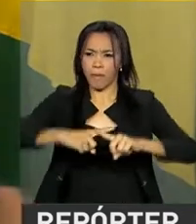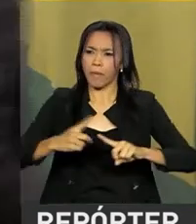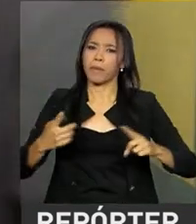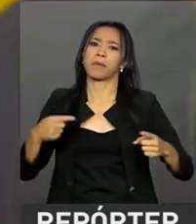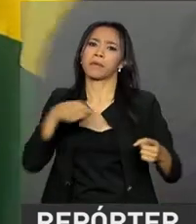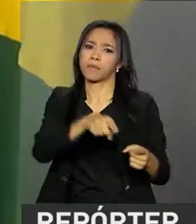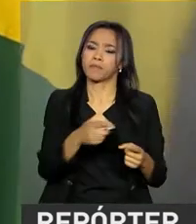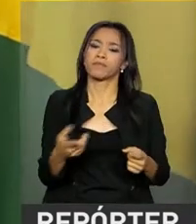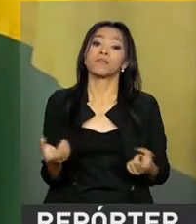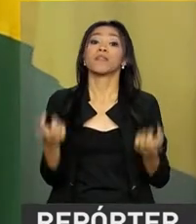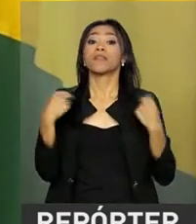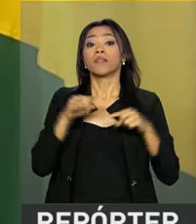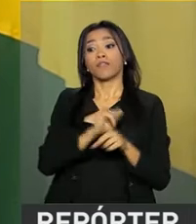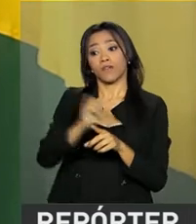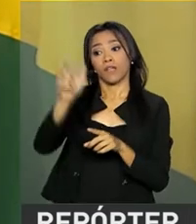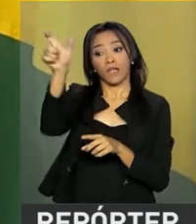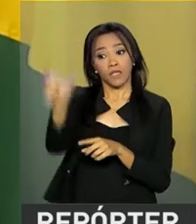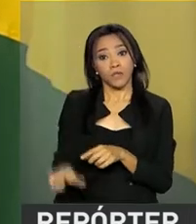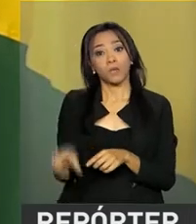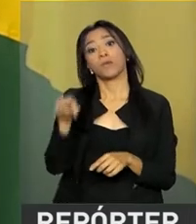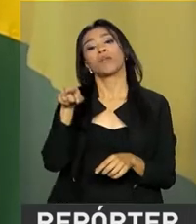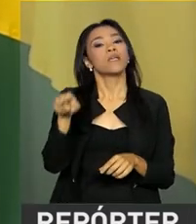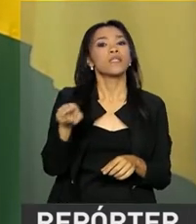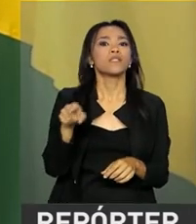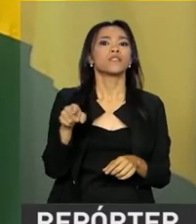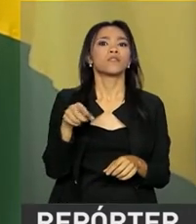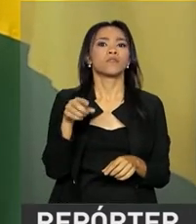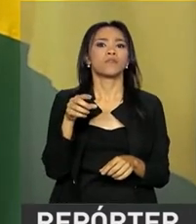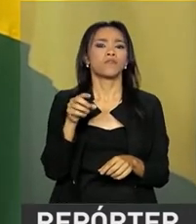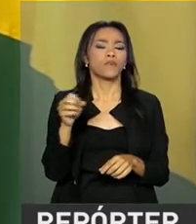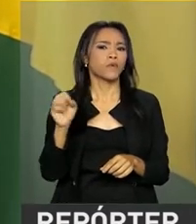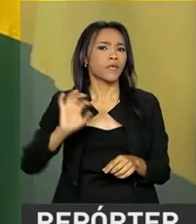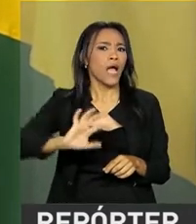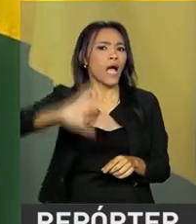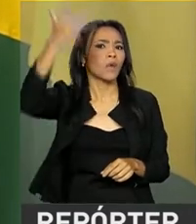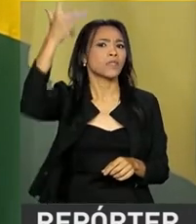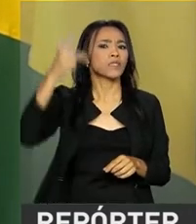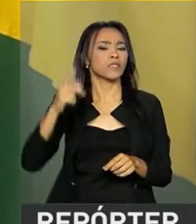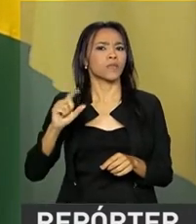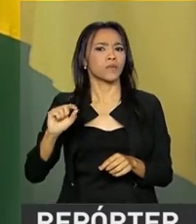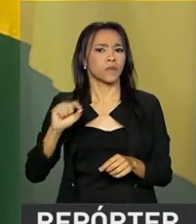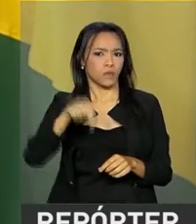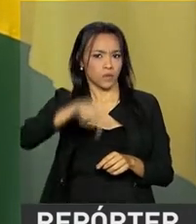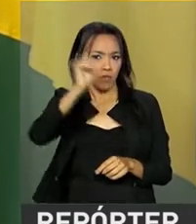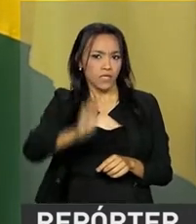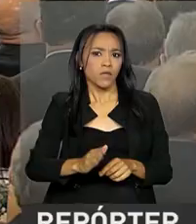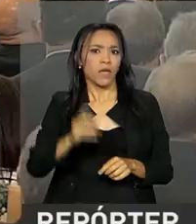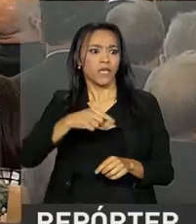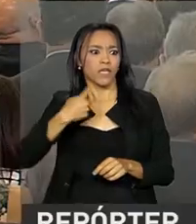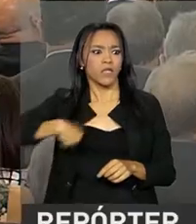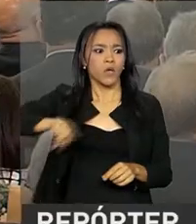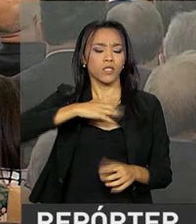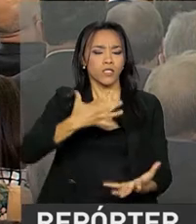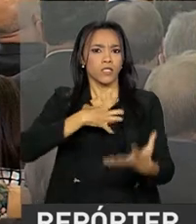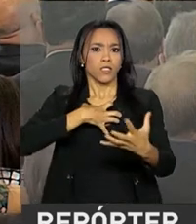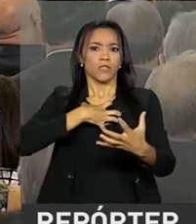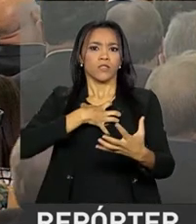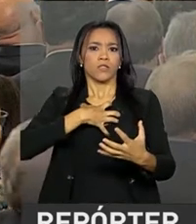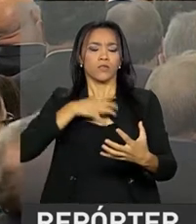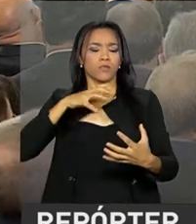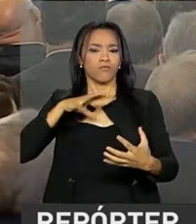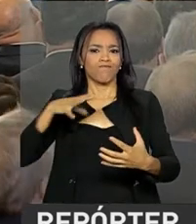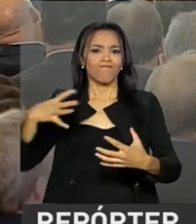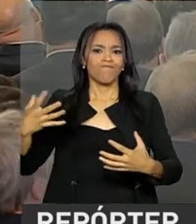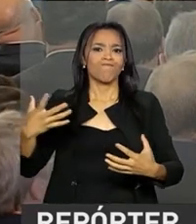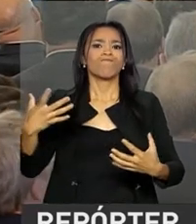que esse episódio o episódio provocativo fez com que todos nós nos sentimos na pele na